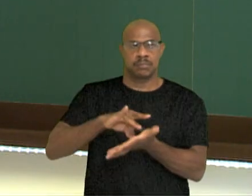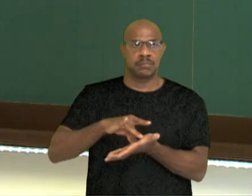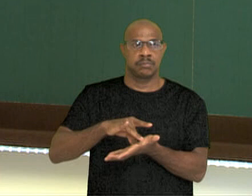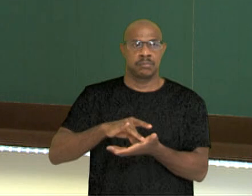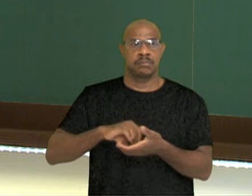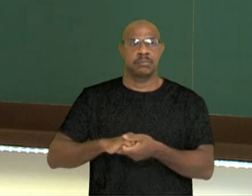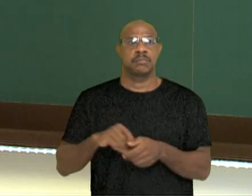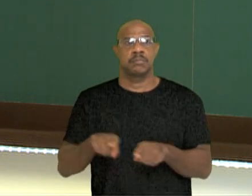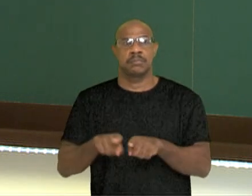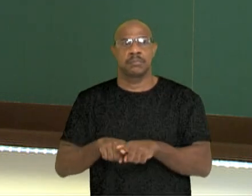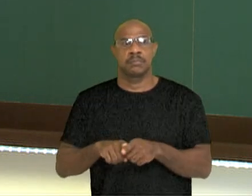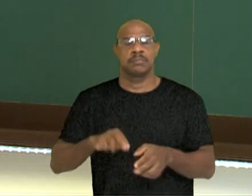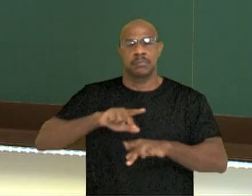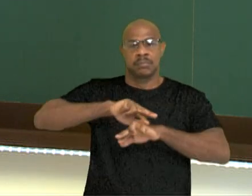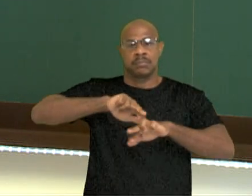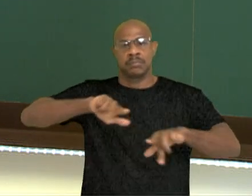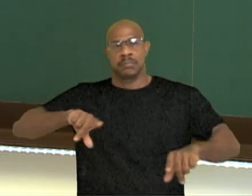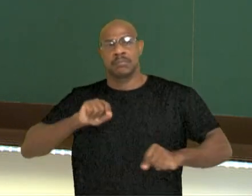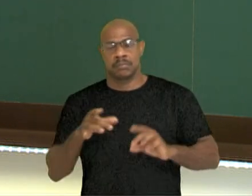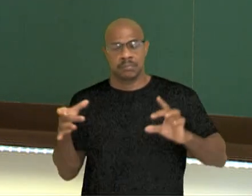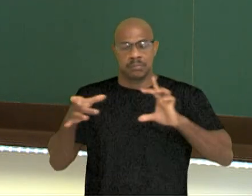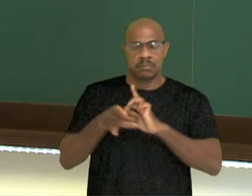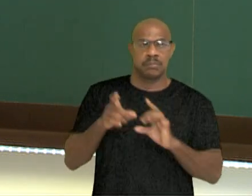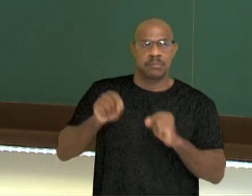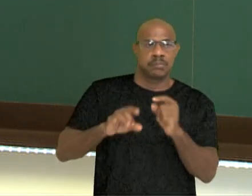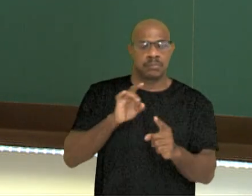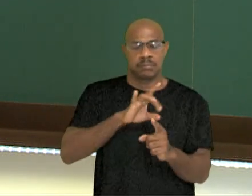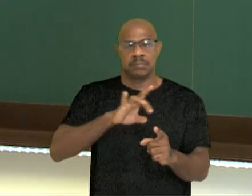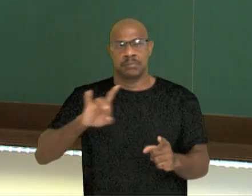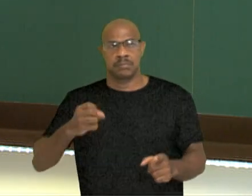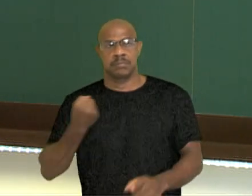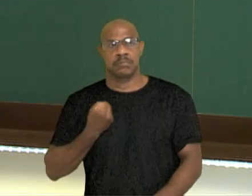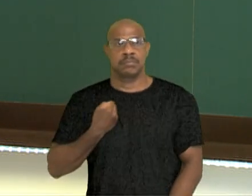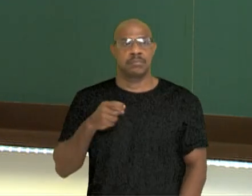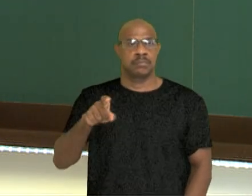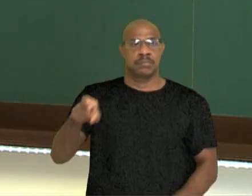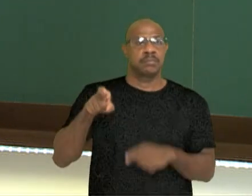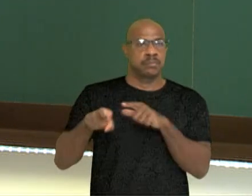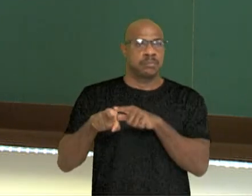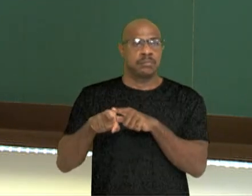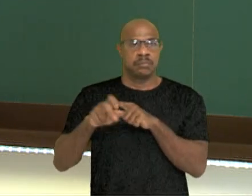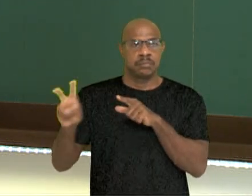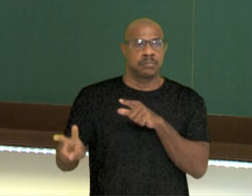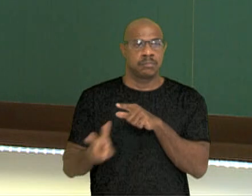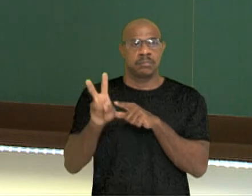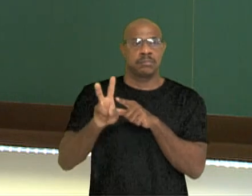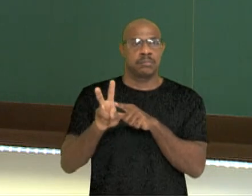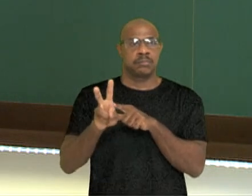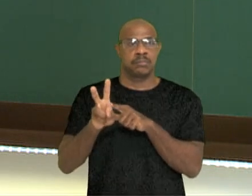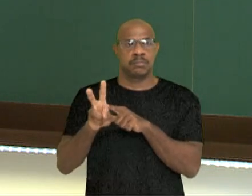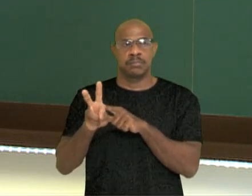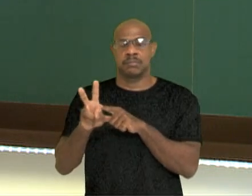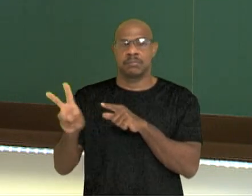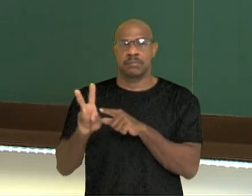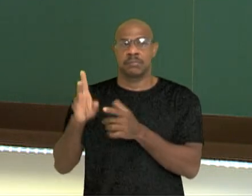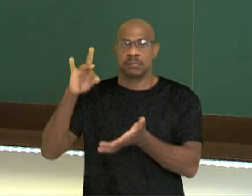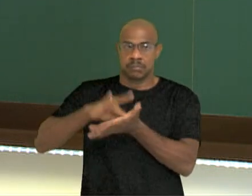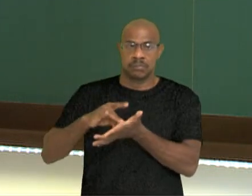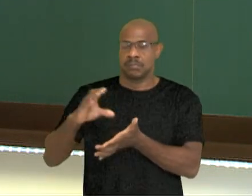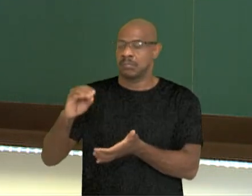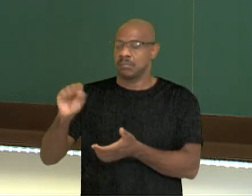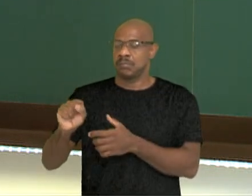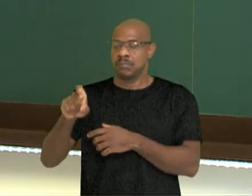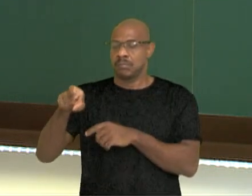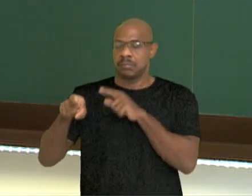variáveis reais que associa a cada número real x o valor real cosseno x. Ou